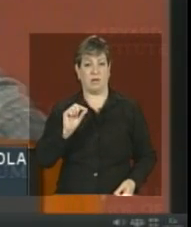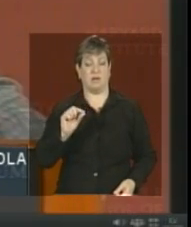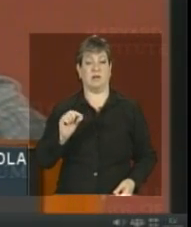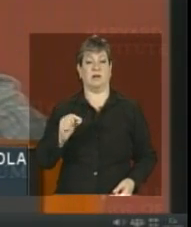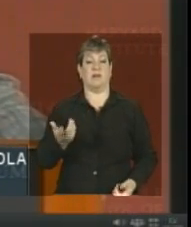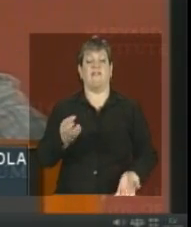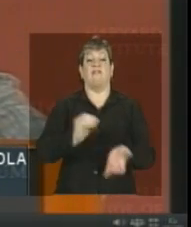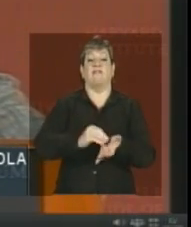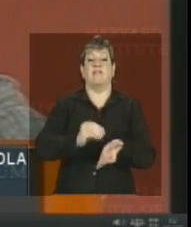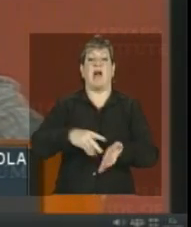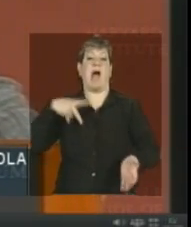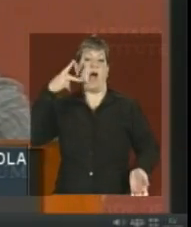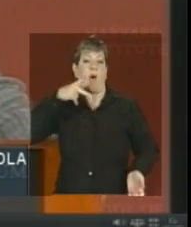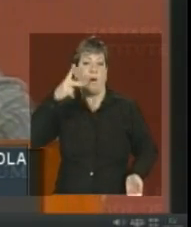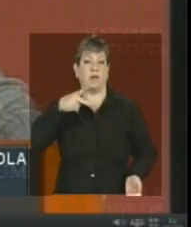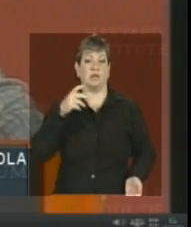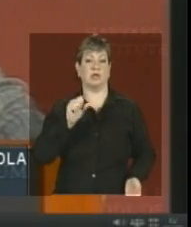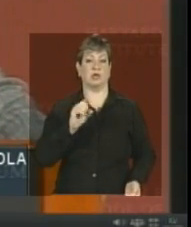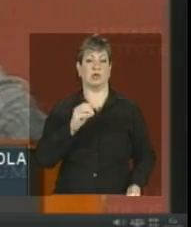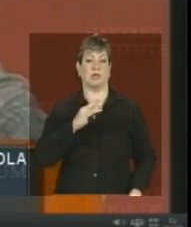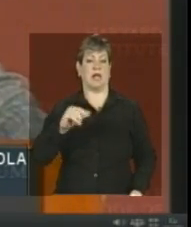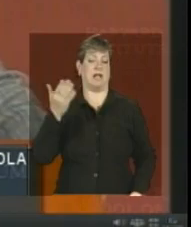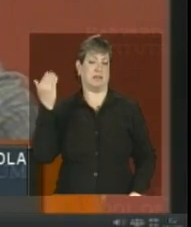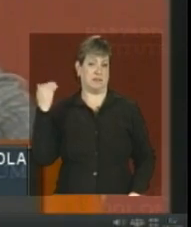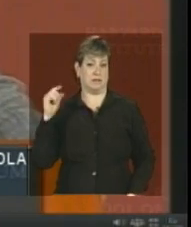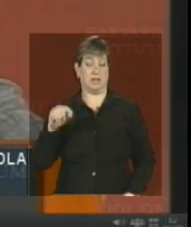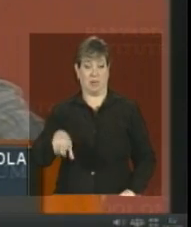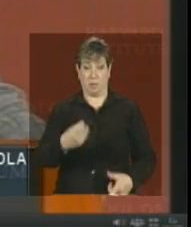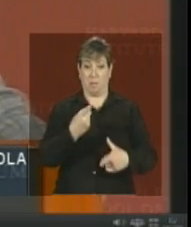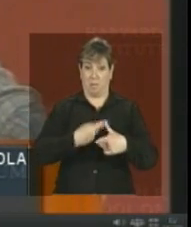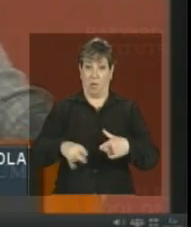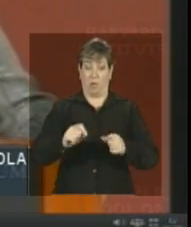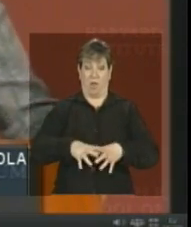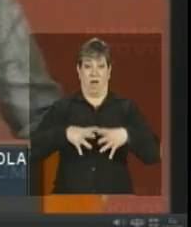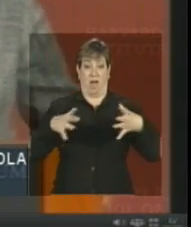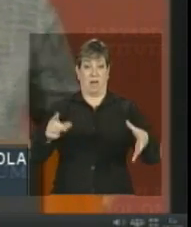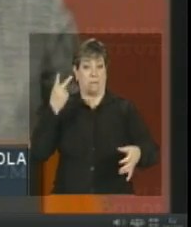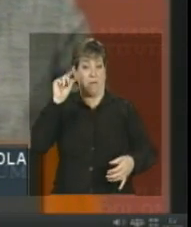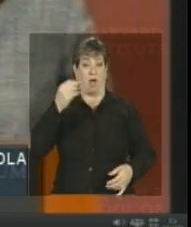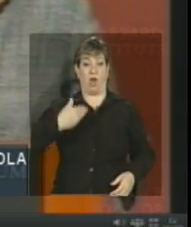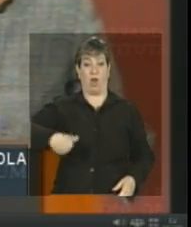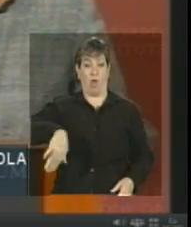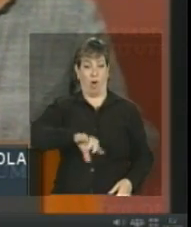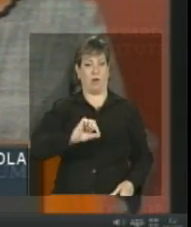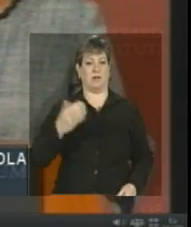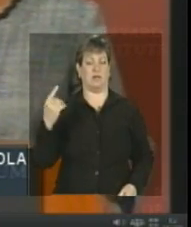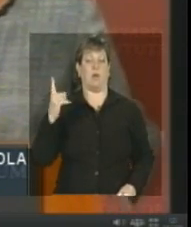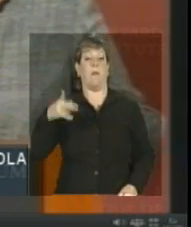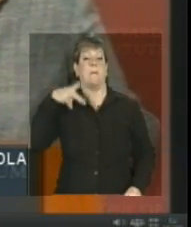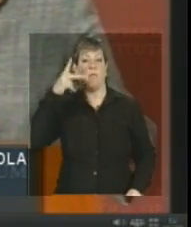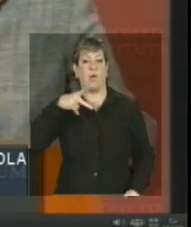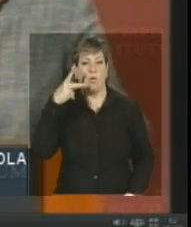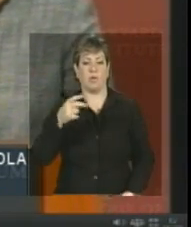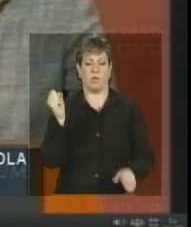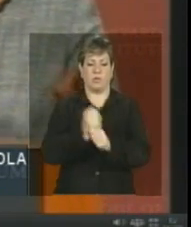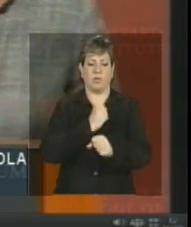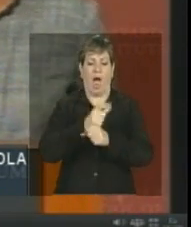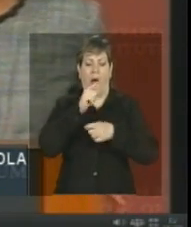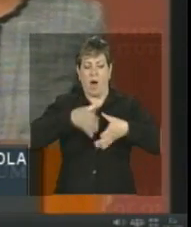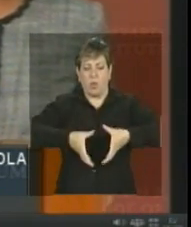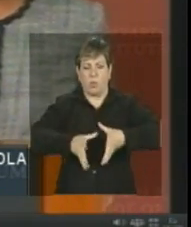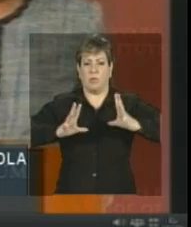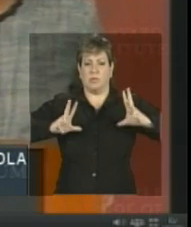de políticas sociais, a ponto de ser um problema grande para nós uma política de saneamento nas grandes